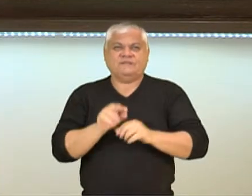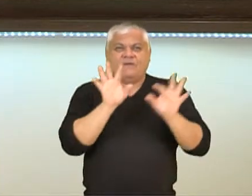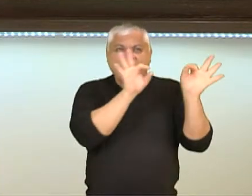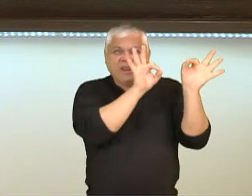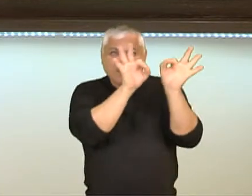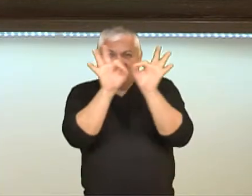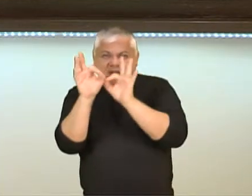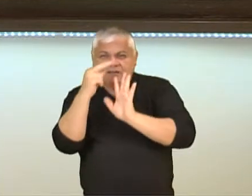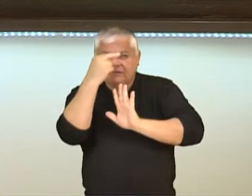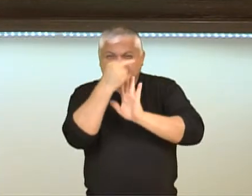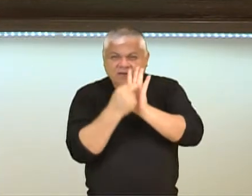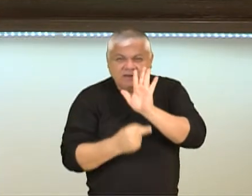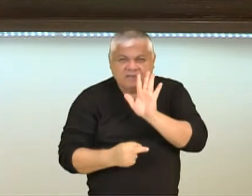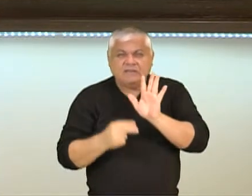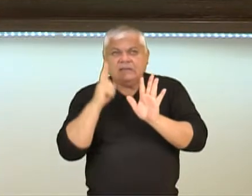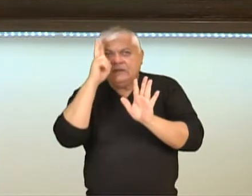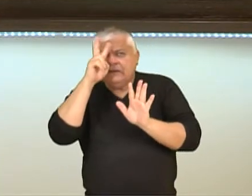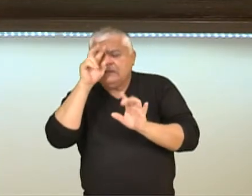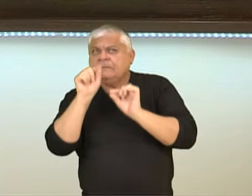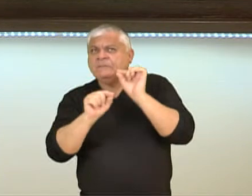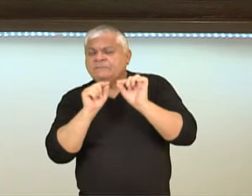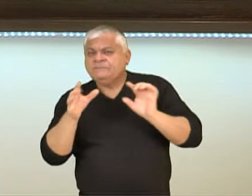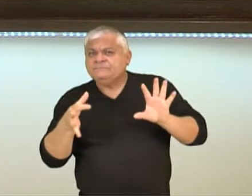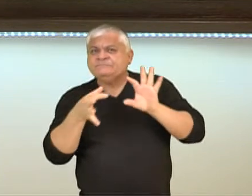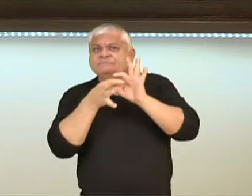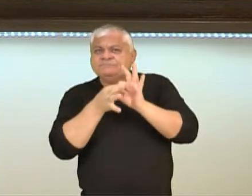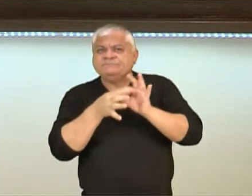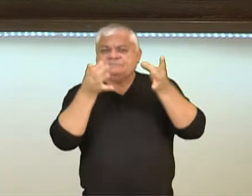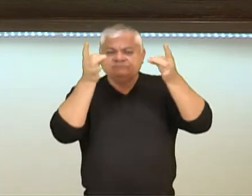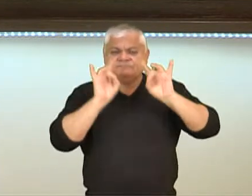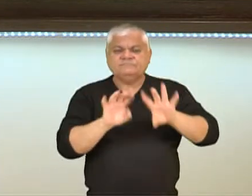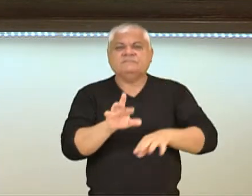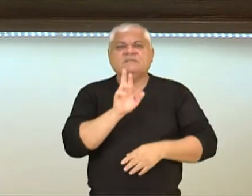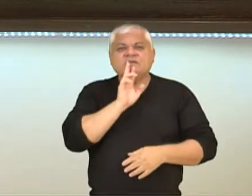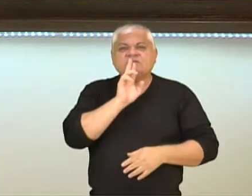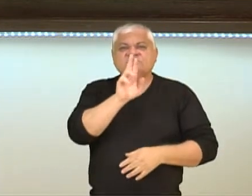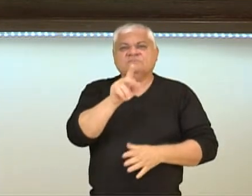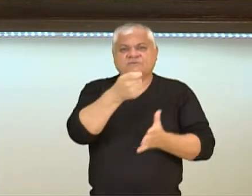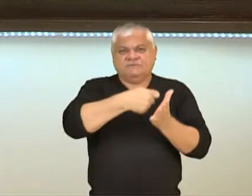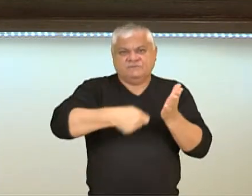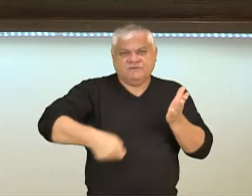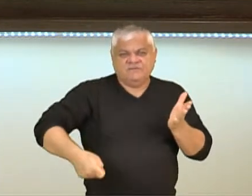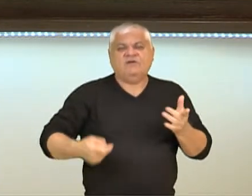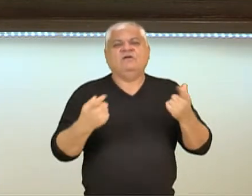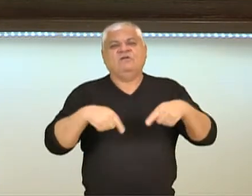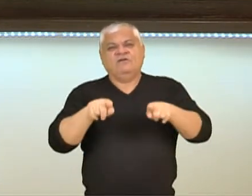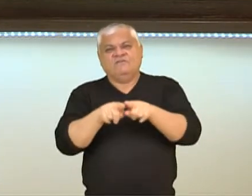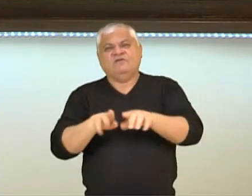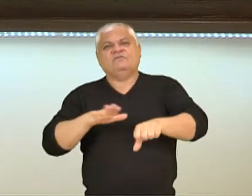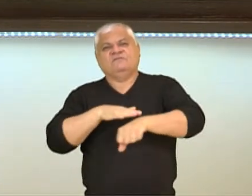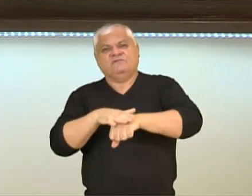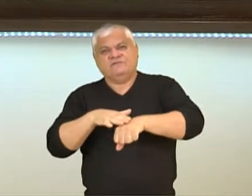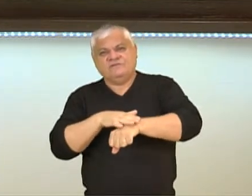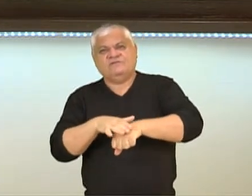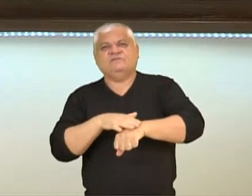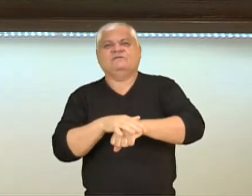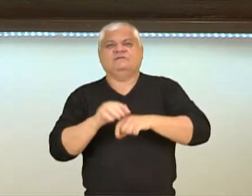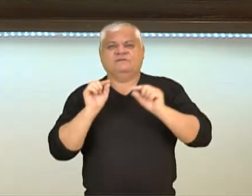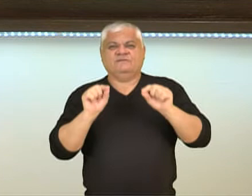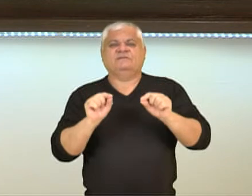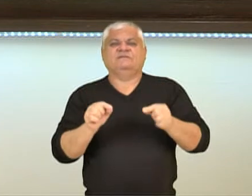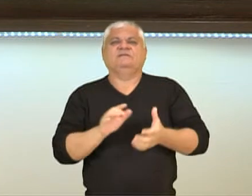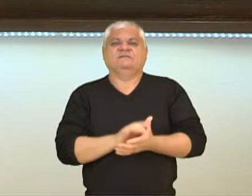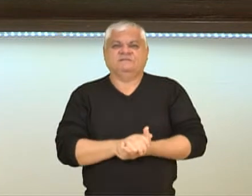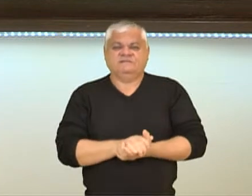texto, recortar o que nos interessa e responder no caderno. Eu já volto comentando com vocês